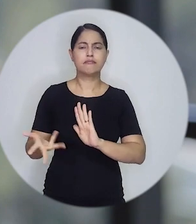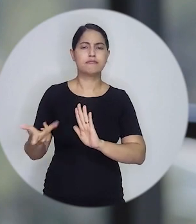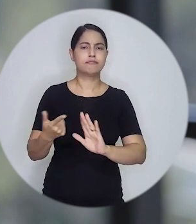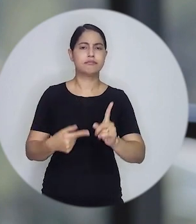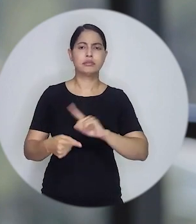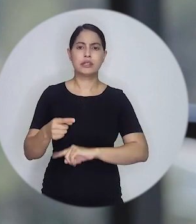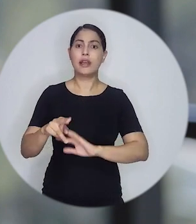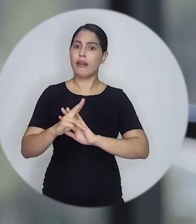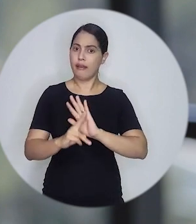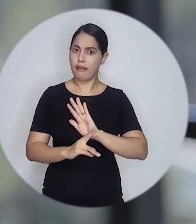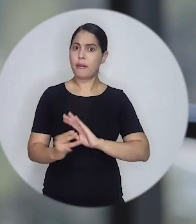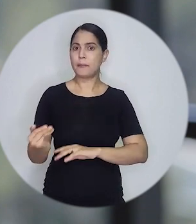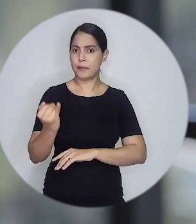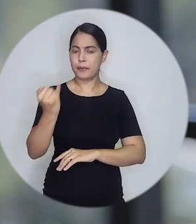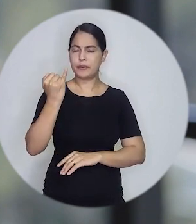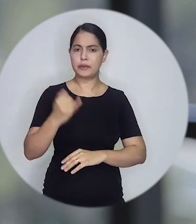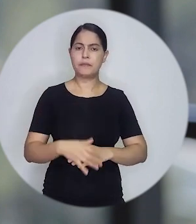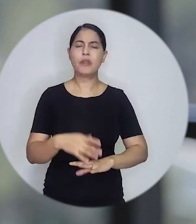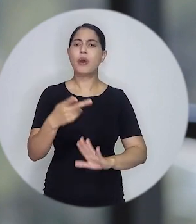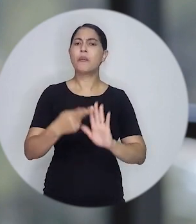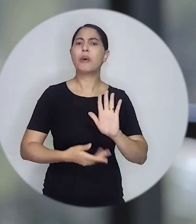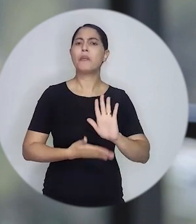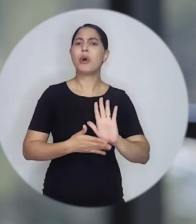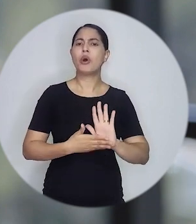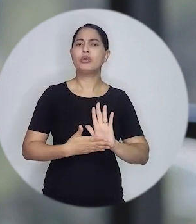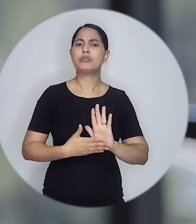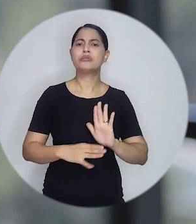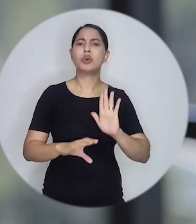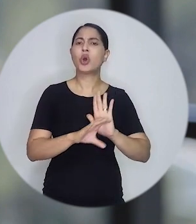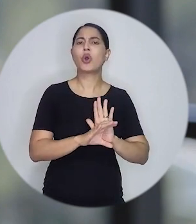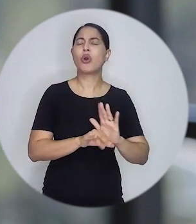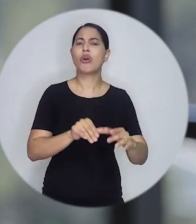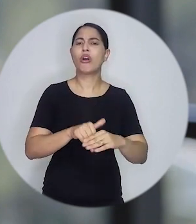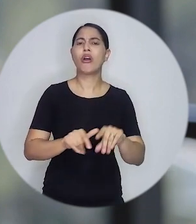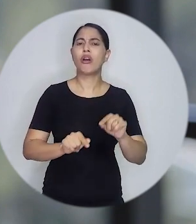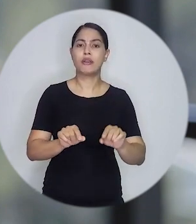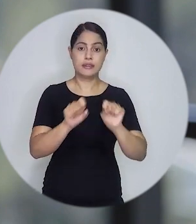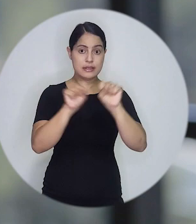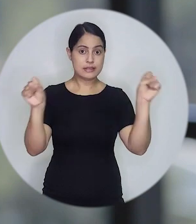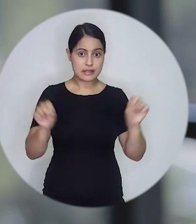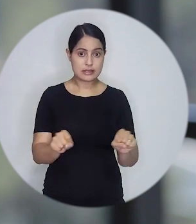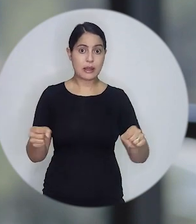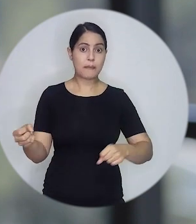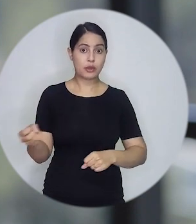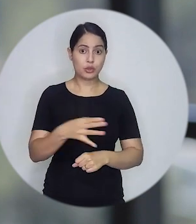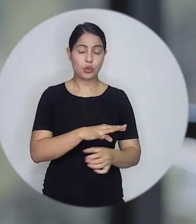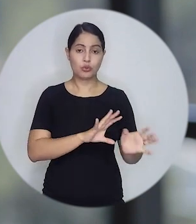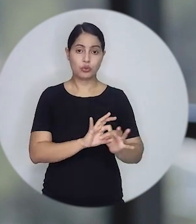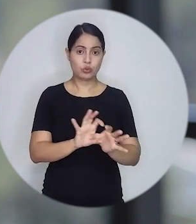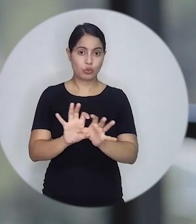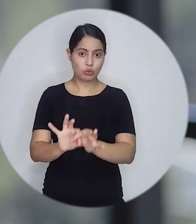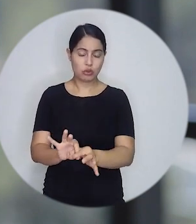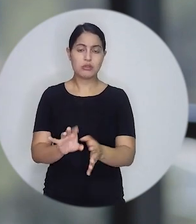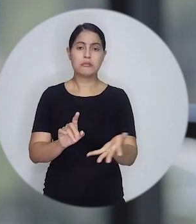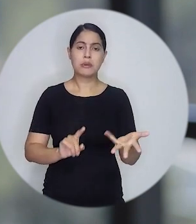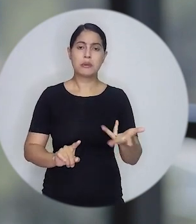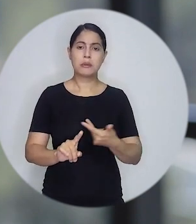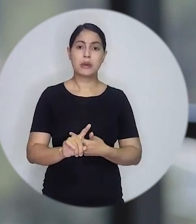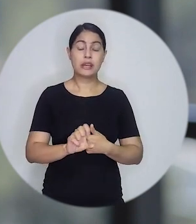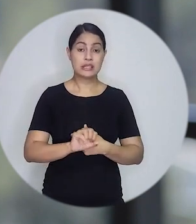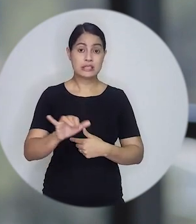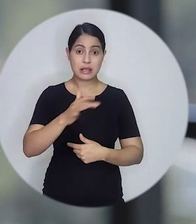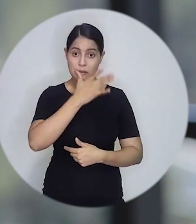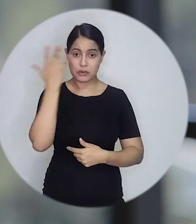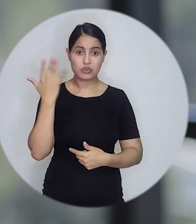para o aprimoramento de tão importante norma. O projeto do Código traz inovações como o novo sistema de prestação de contas, bem